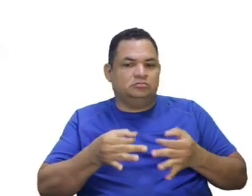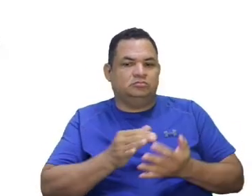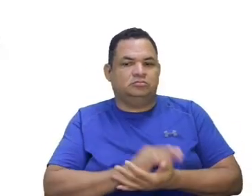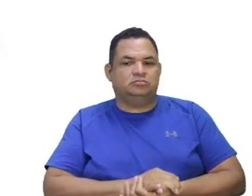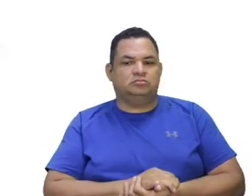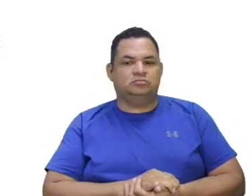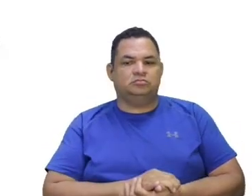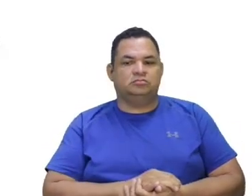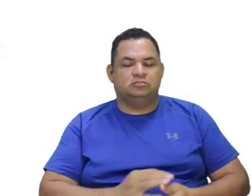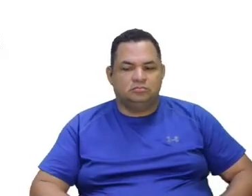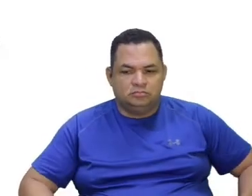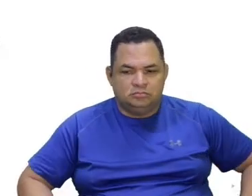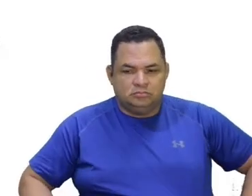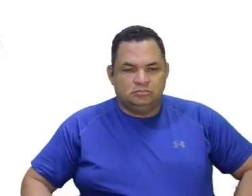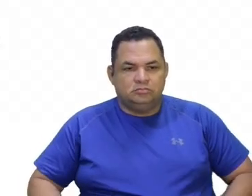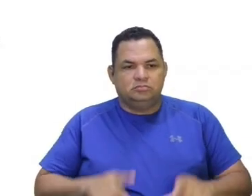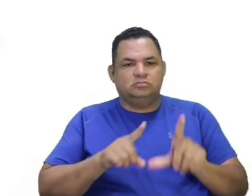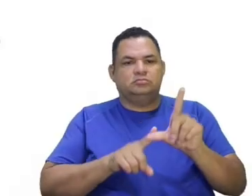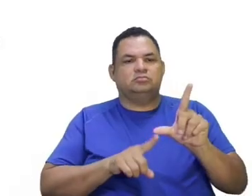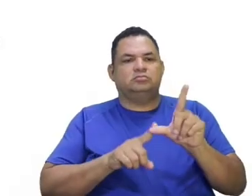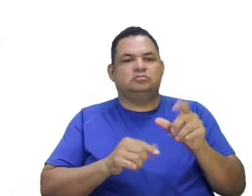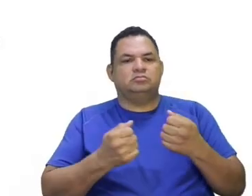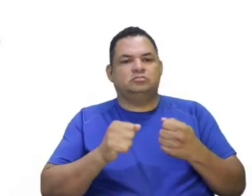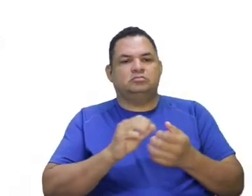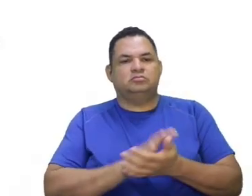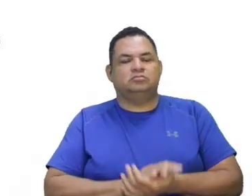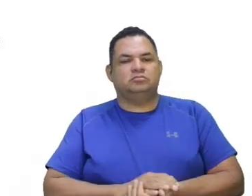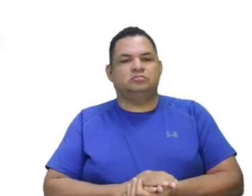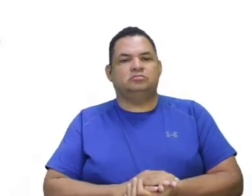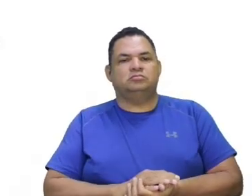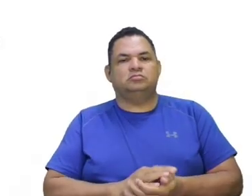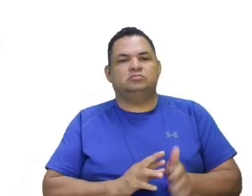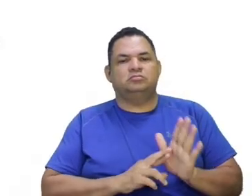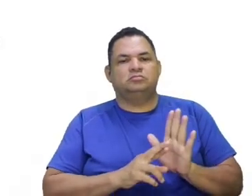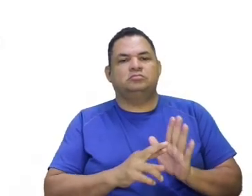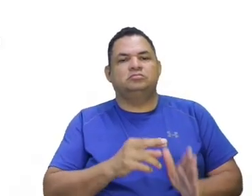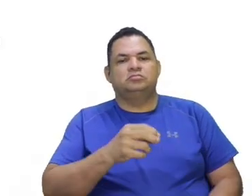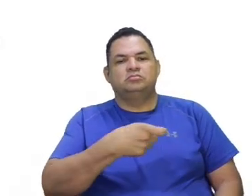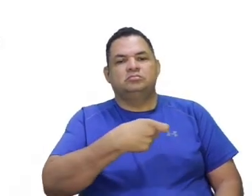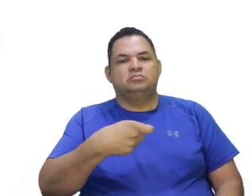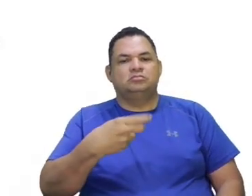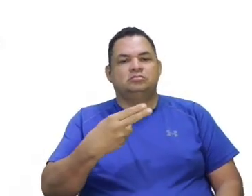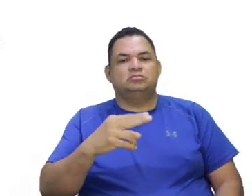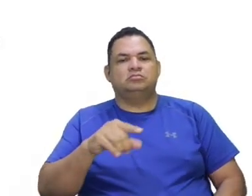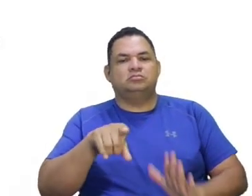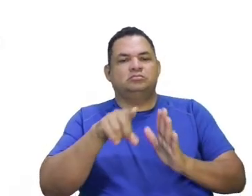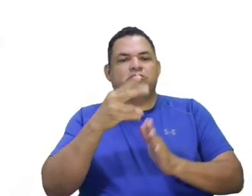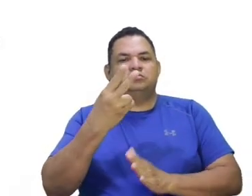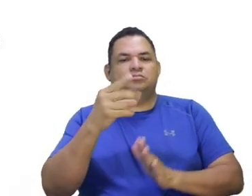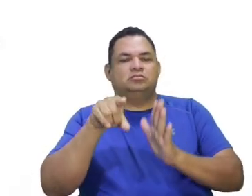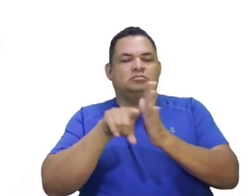sobre esse ânion. Na letra A diz que ele pode ser representado por X2-. Não